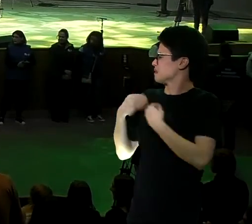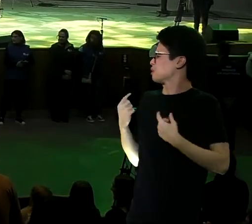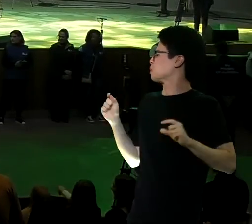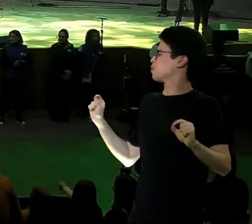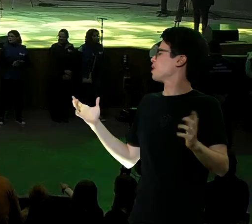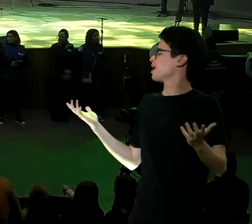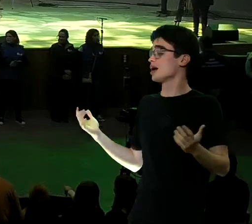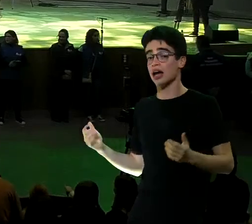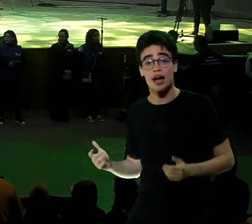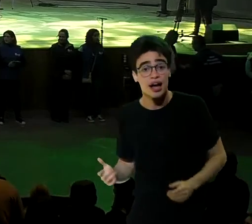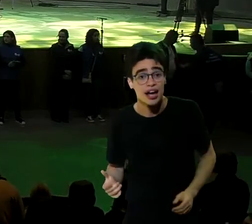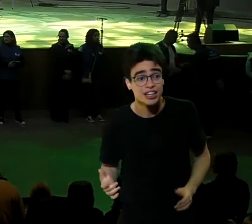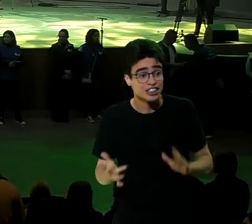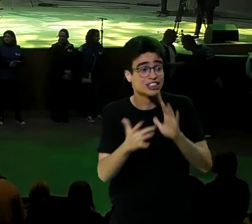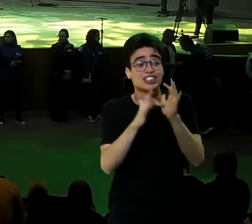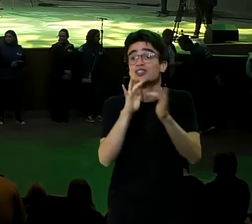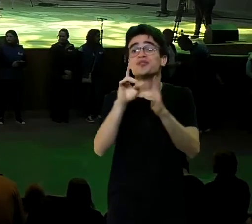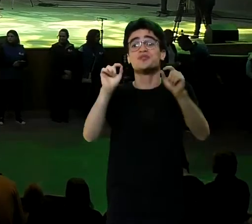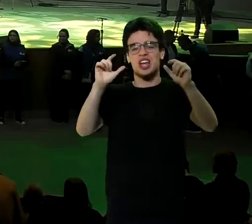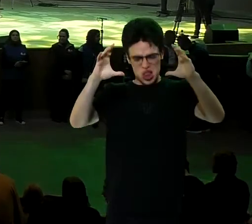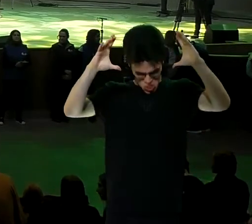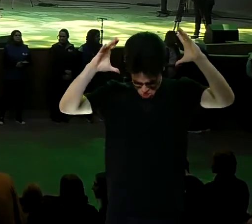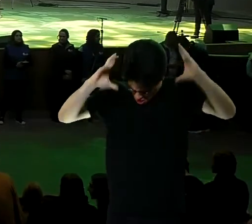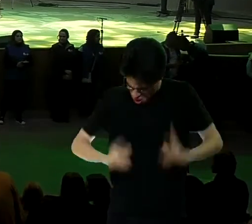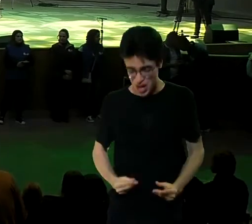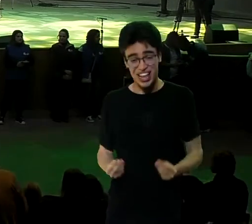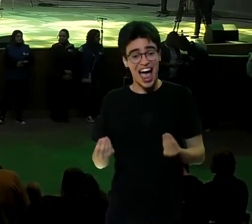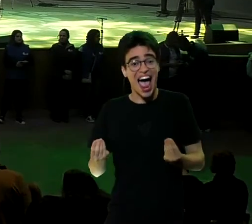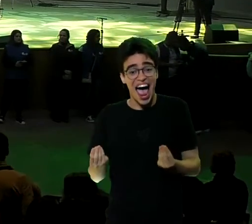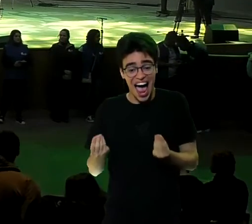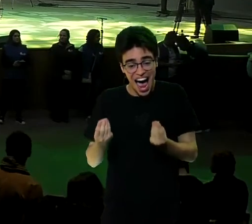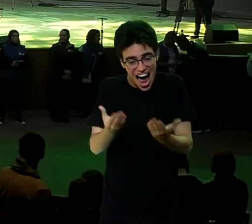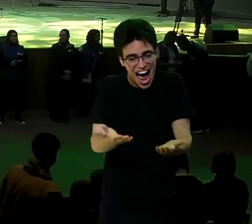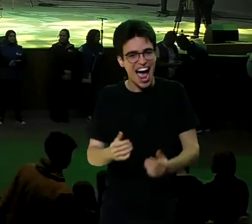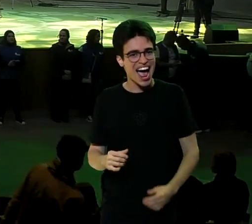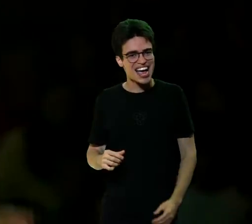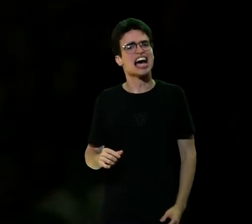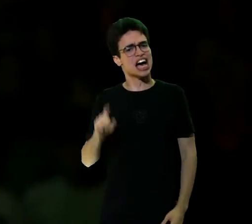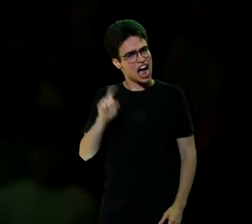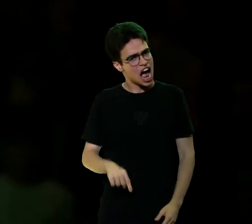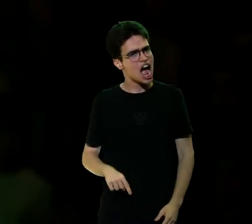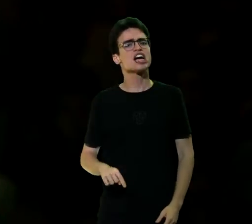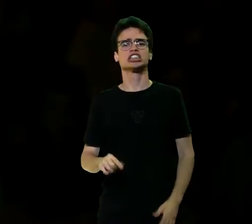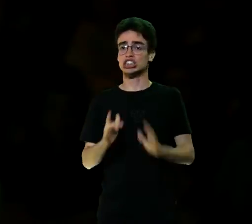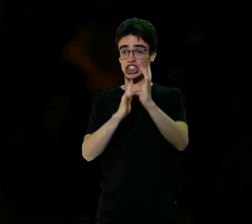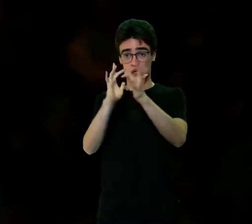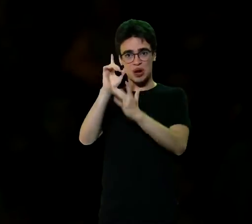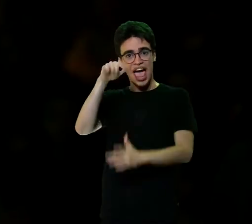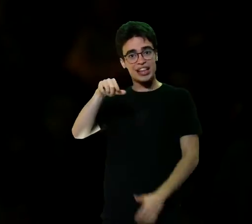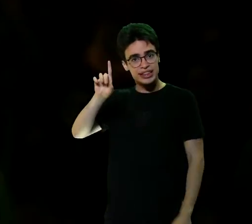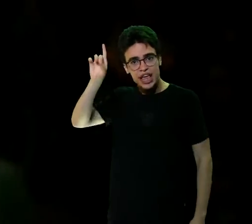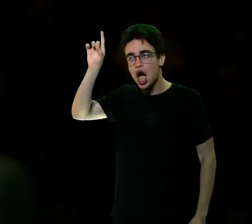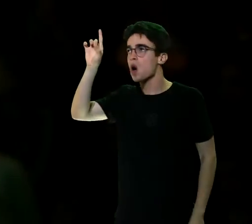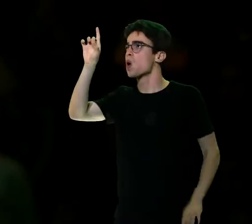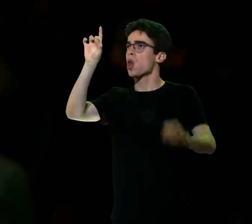entregou literalmente tudo. Jesus se esvaziou da sua glória.